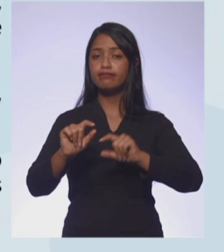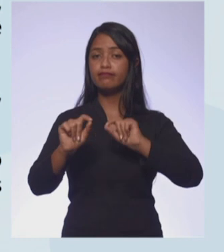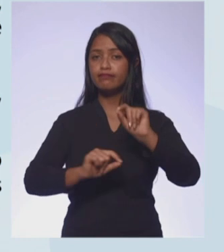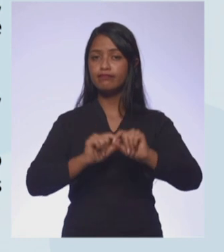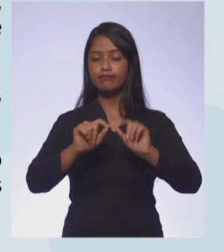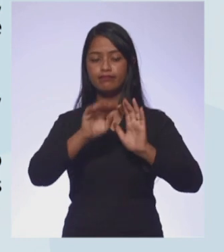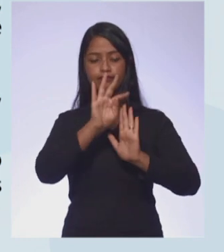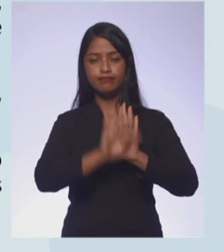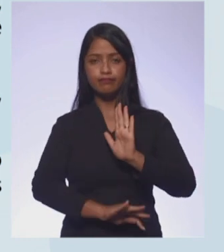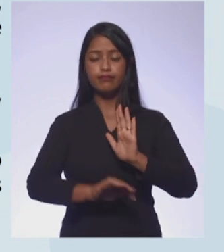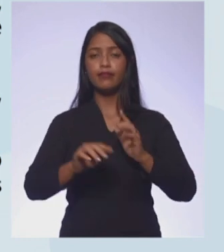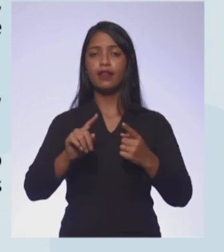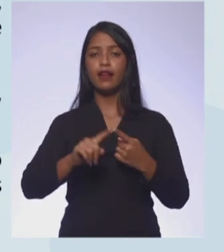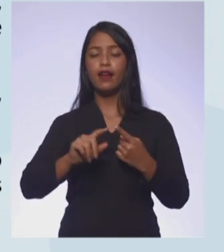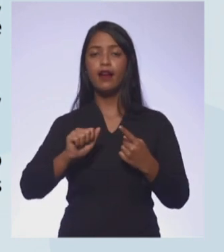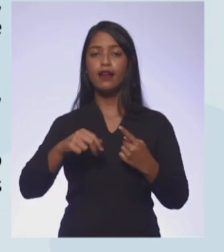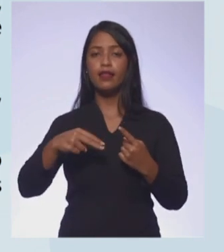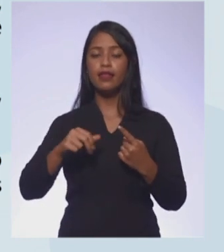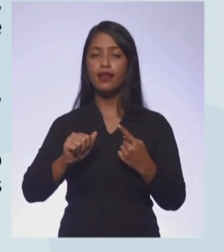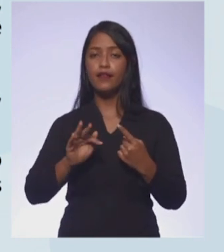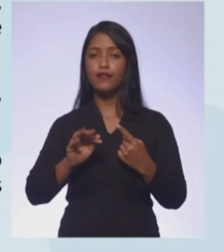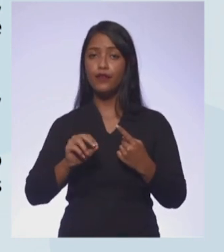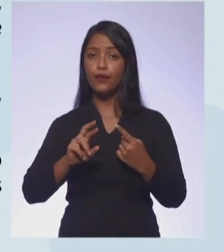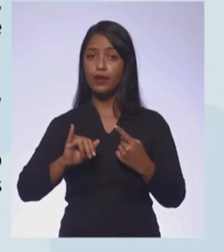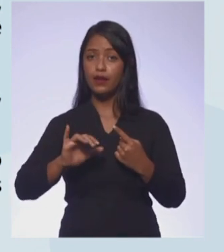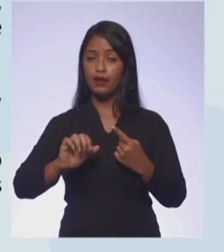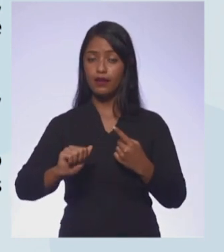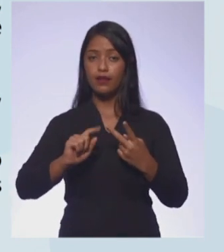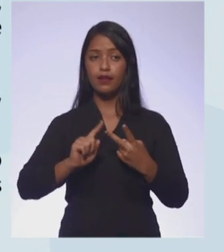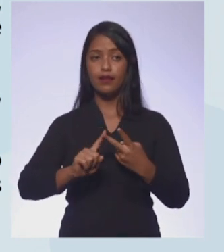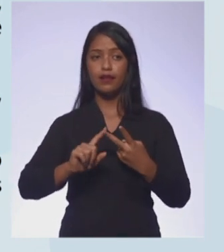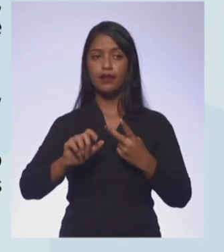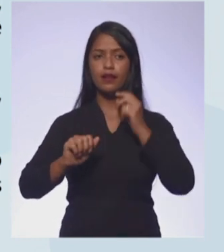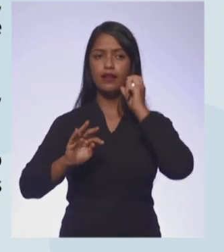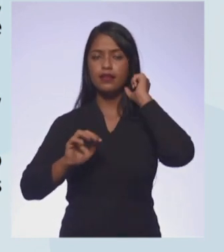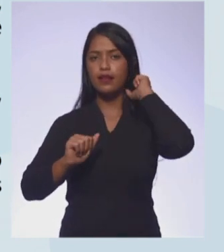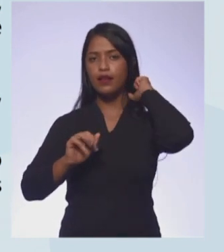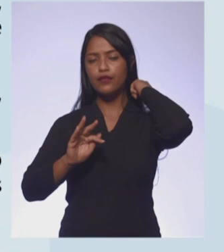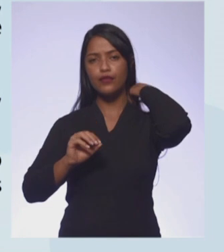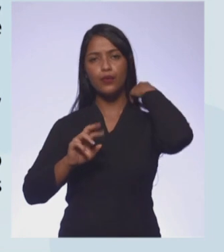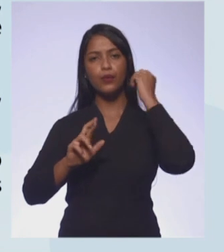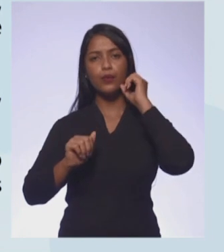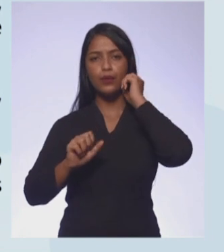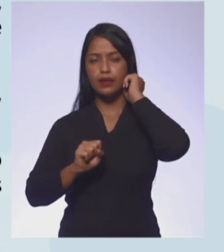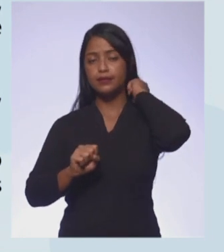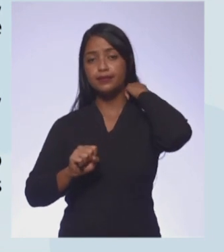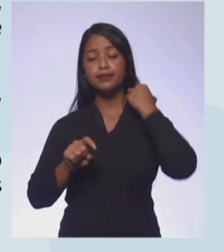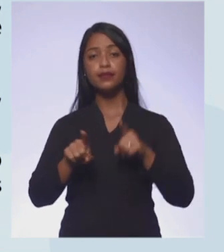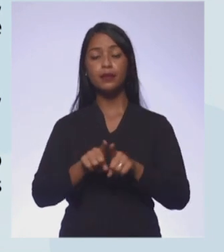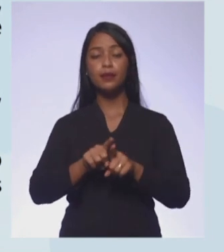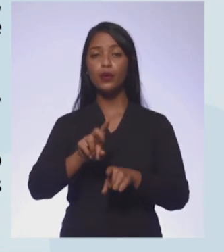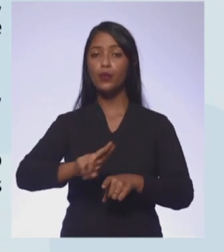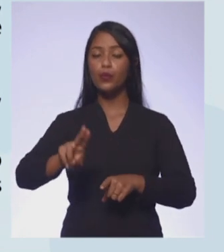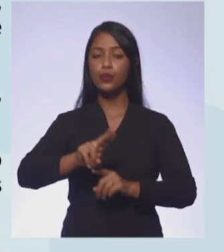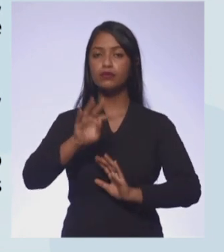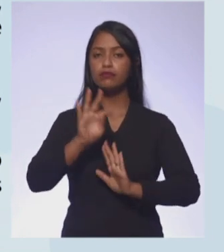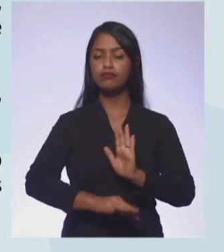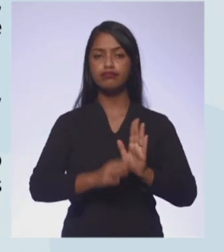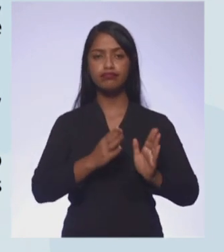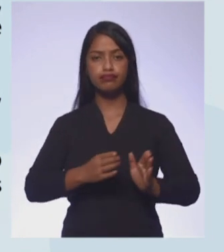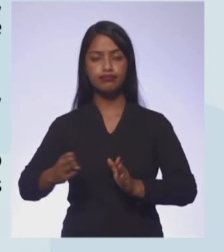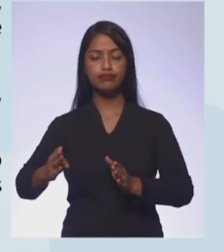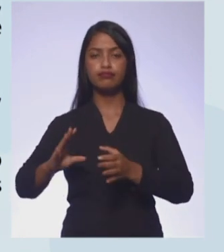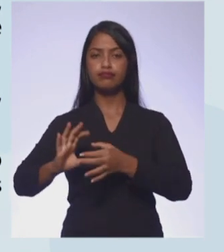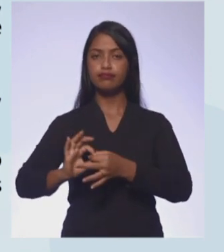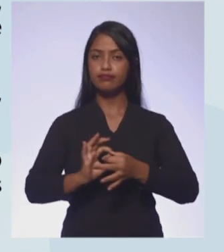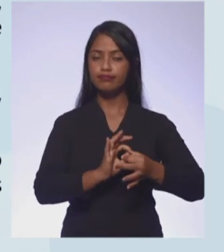retomadas, anafóricas, catáforas. É isso mesmo, né? Anafóricas, catáforas, uso de organizadores textuais, de coesivos,